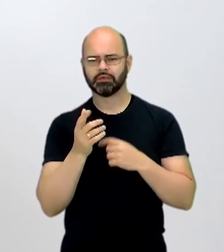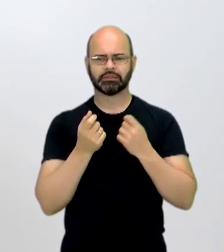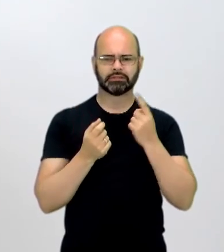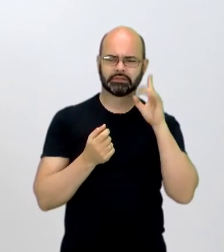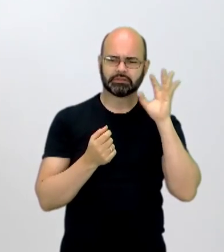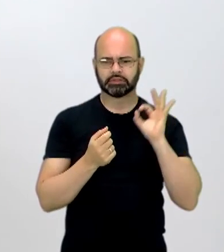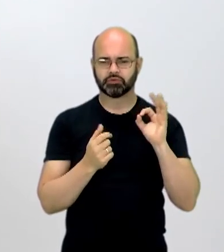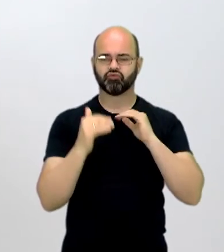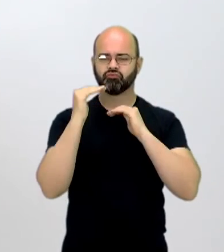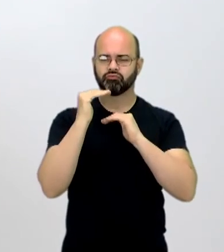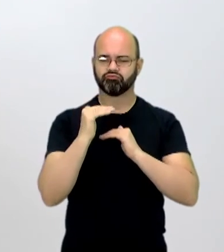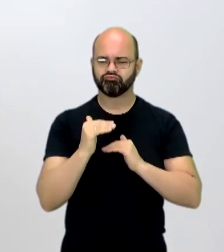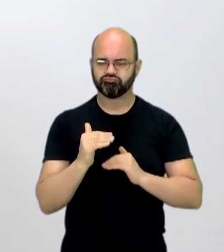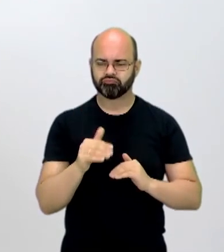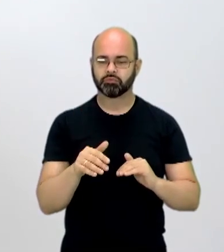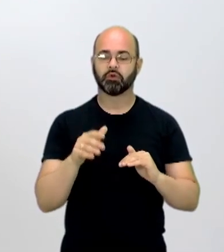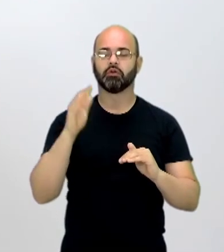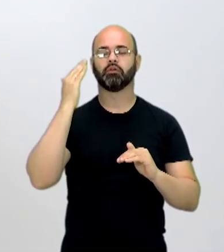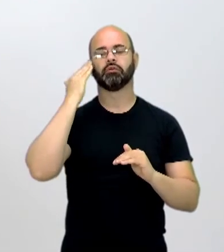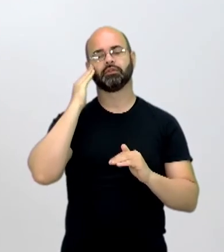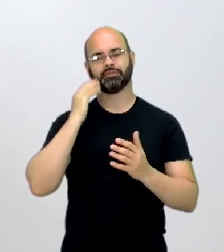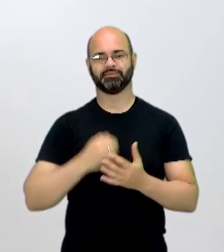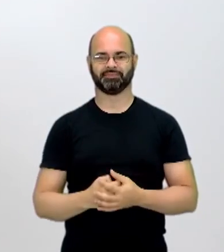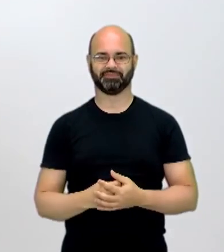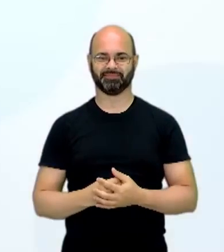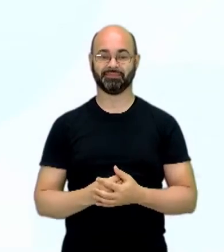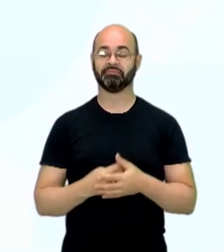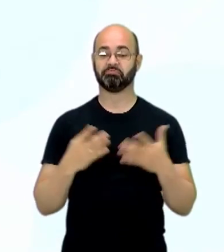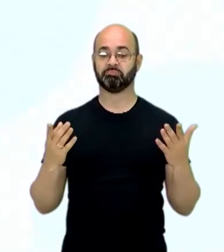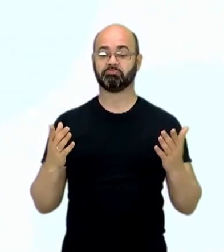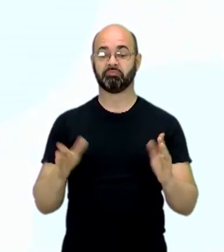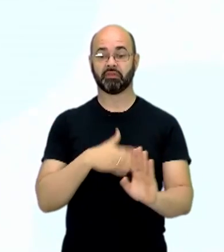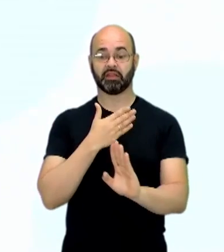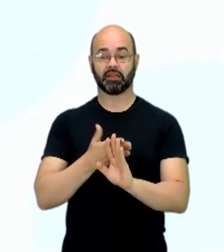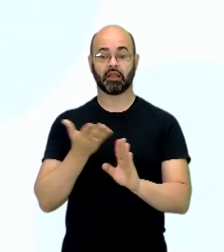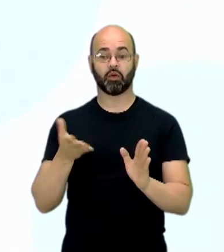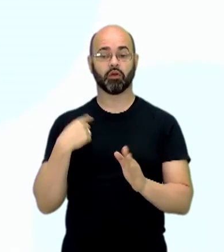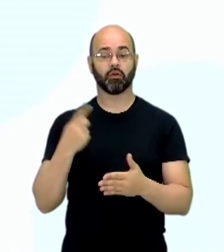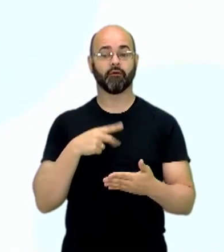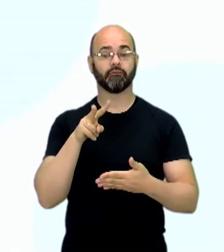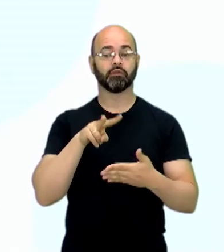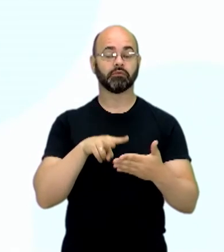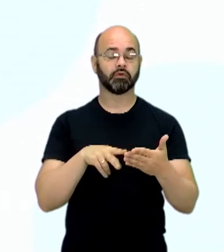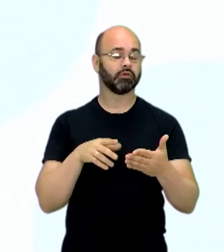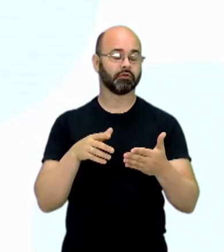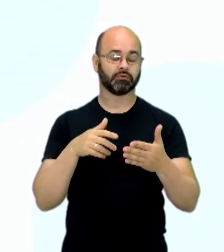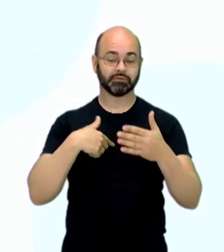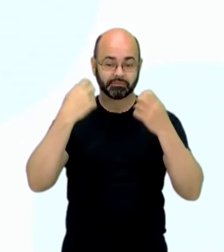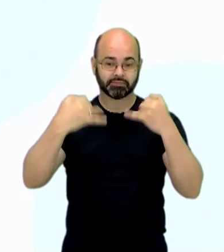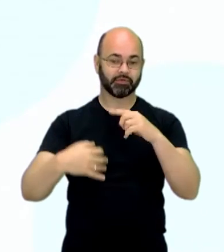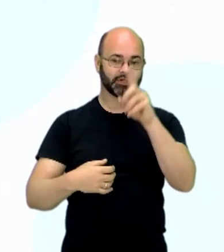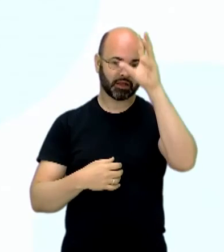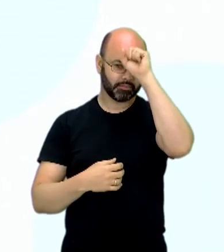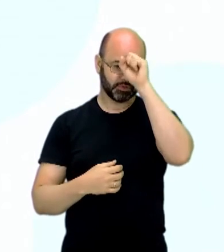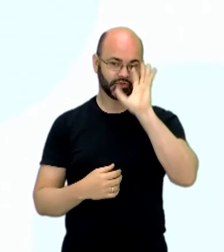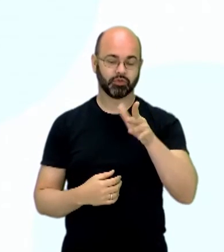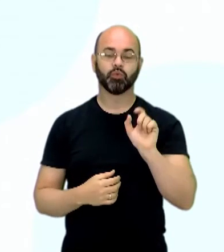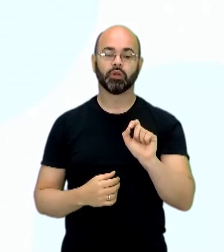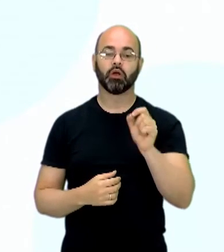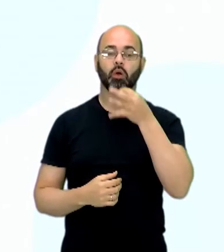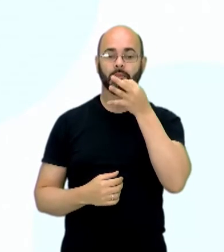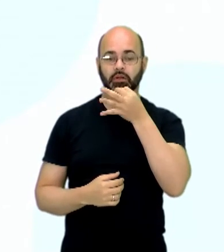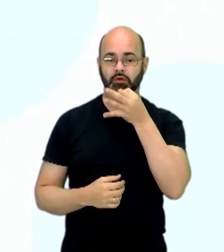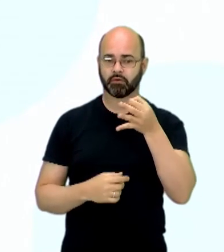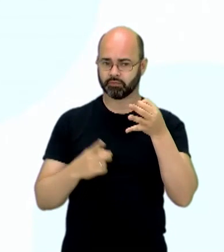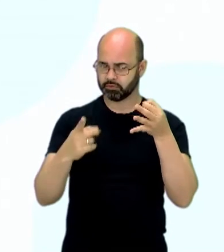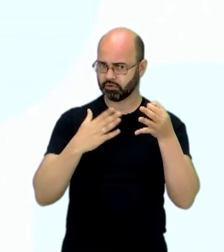texto, right? Então, até este momento da aula, o que nós vimos, o que aconteceu? Your opinion, do you like